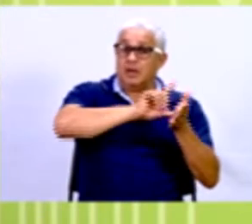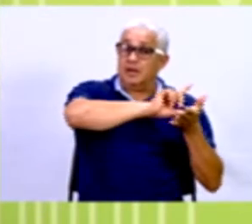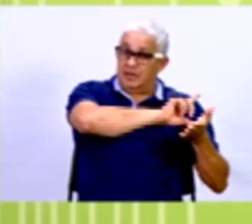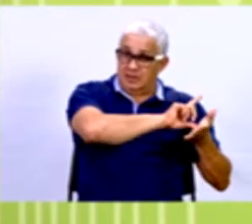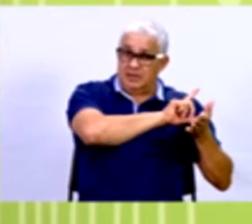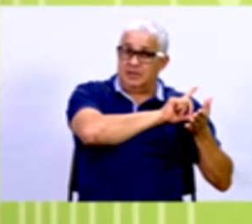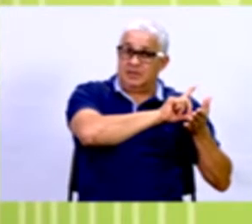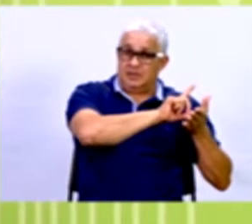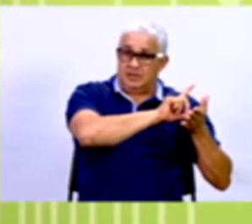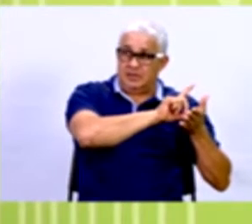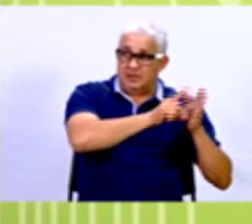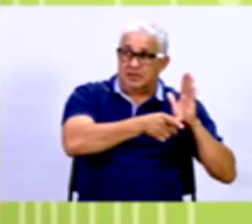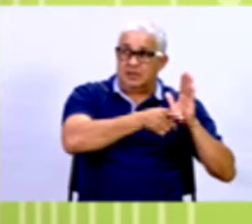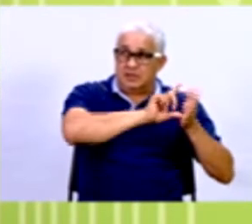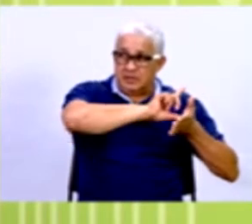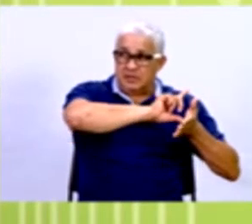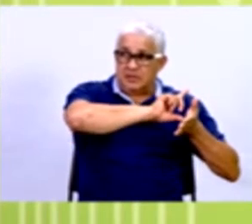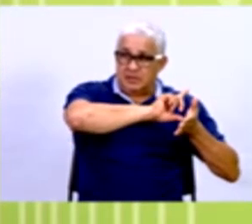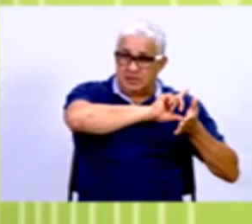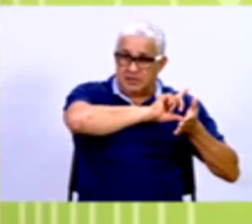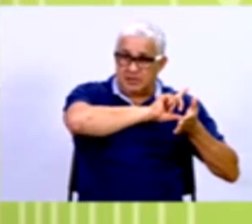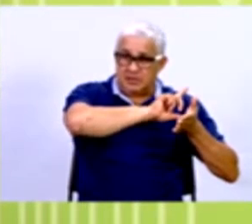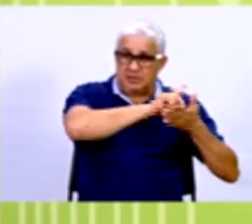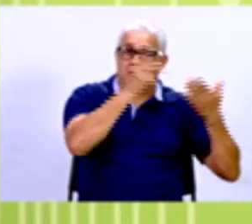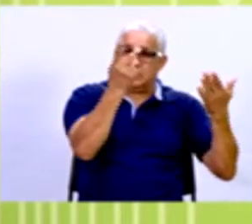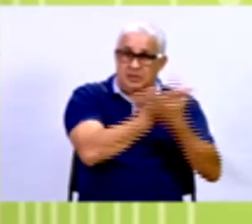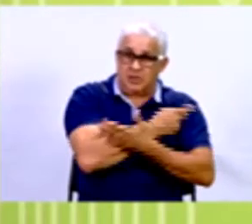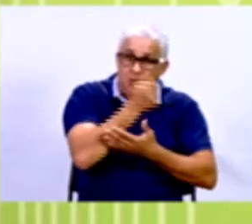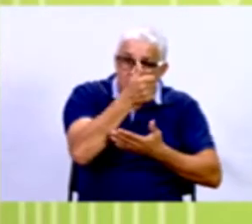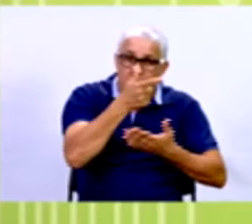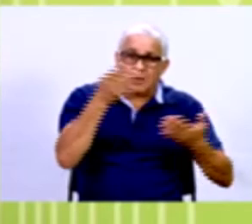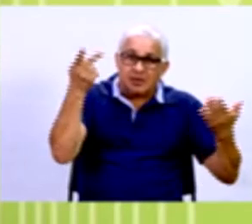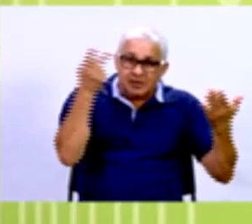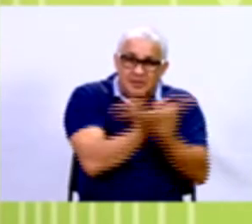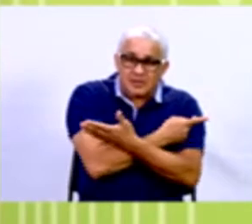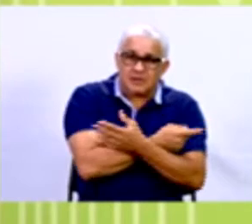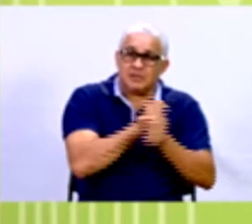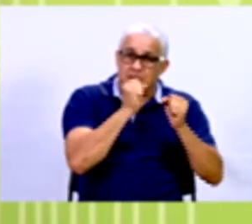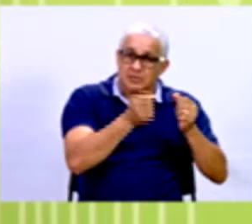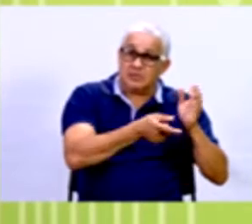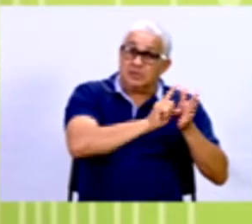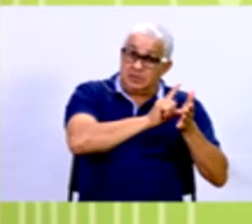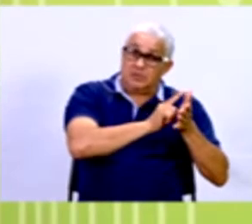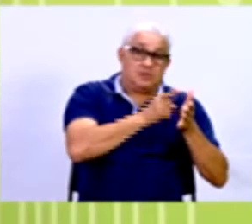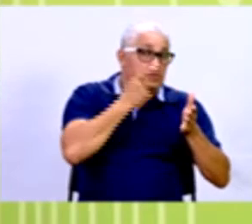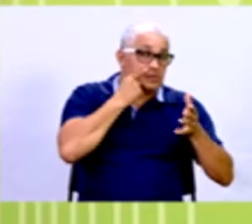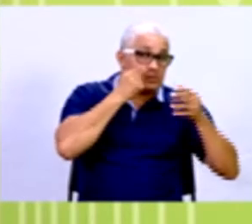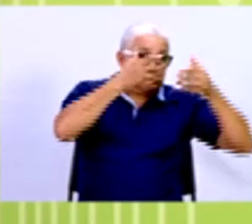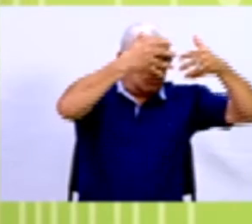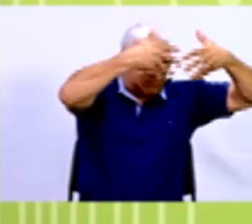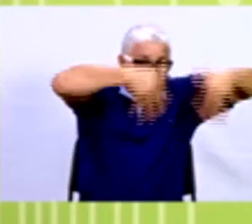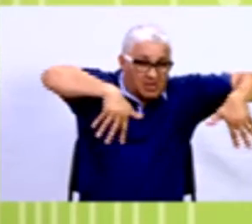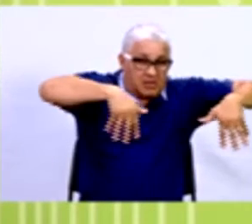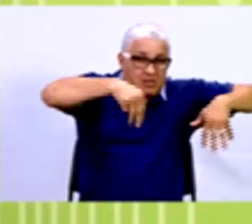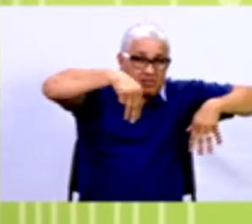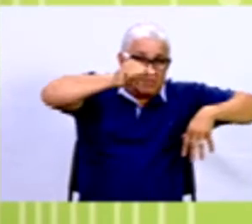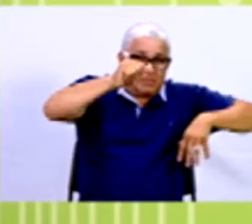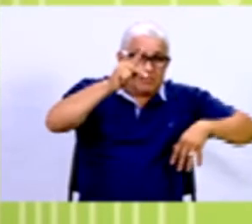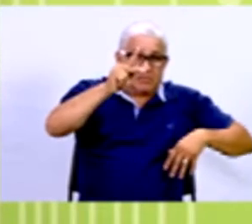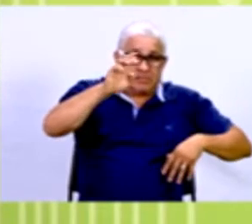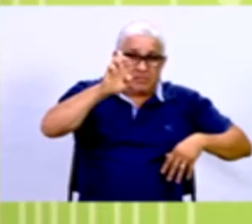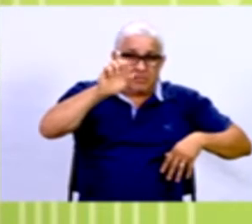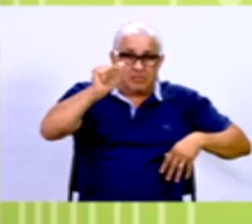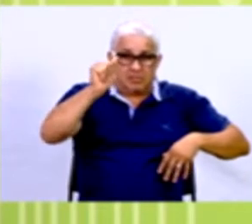o professor Willis colocou. A partir dos incidentes ou quase acidentes, vamos mapear, né? Vamos fazer